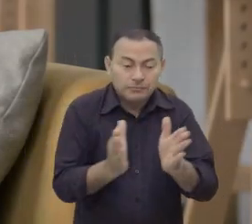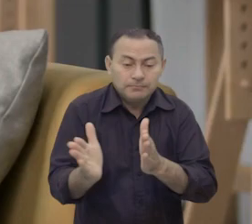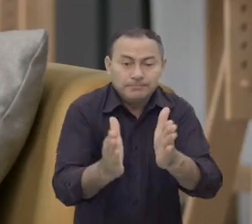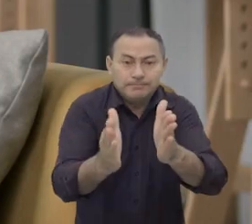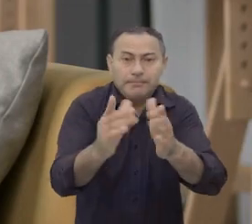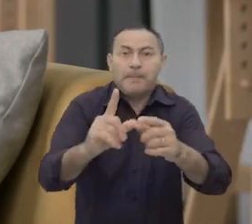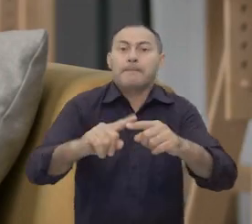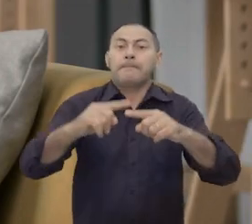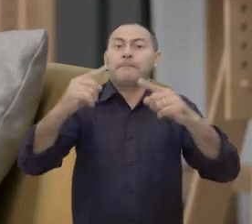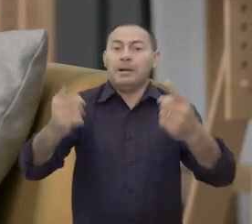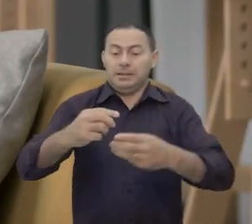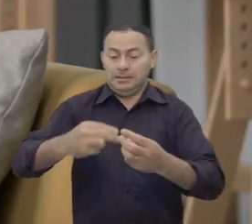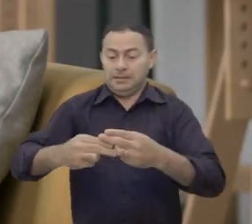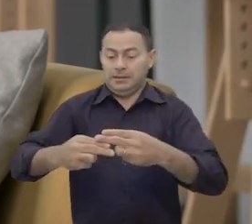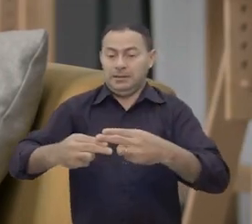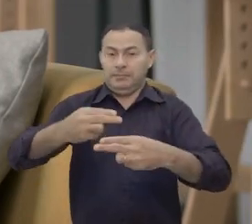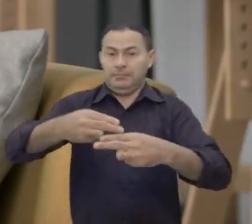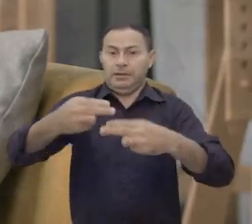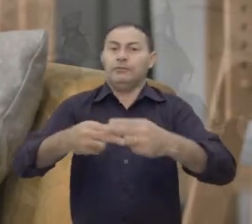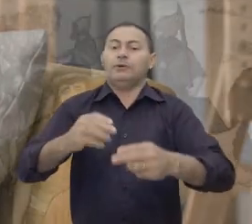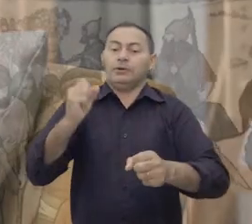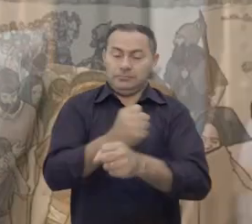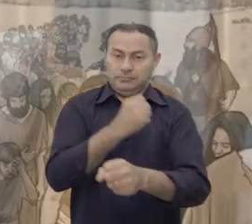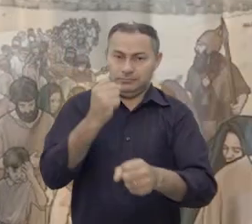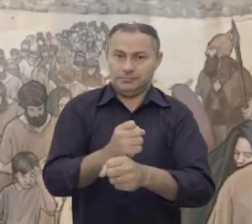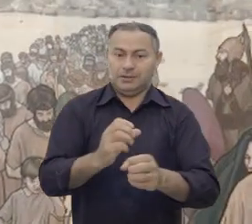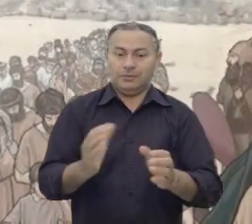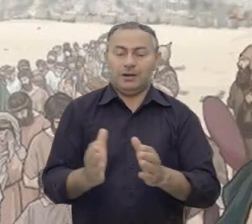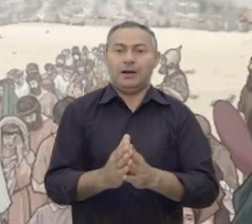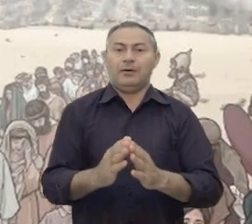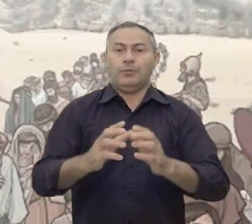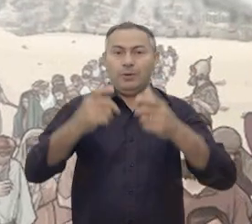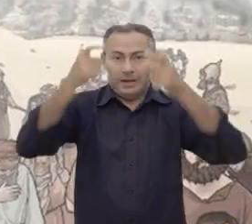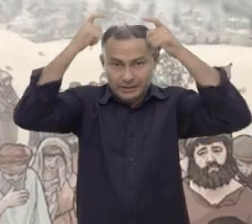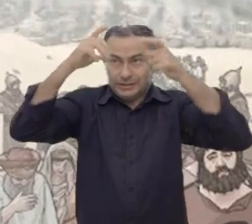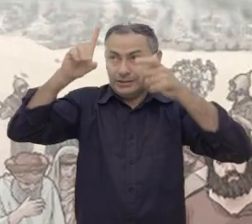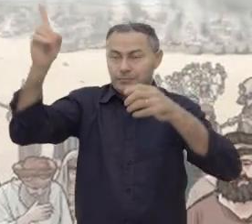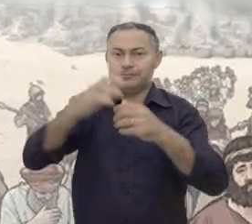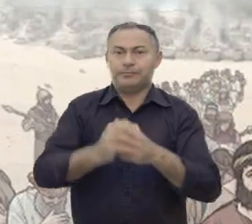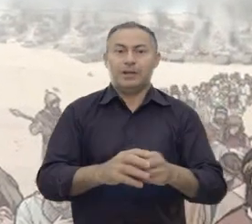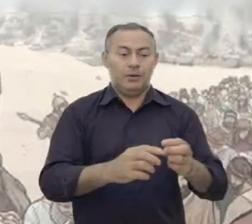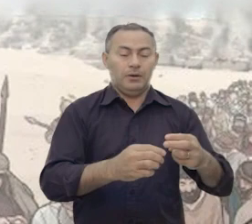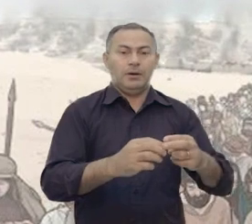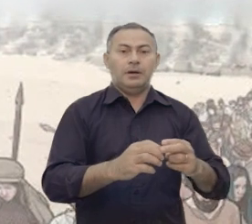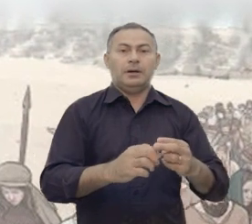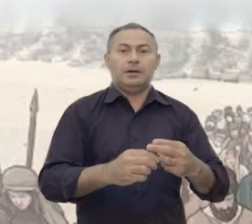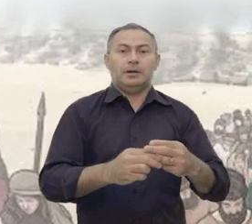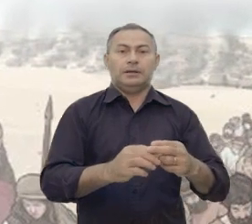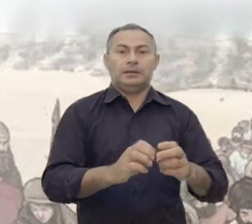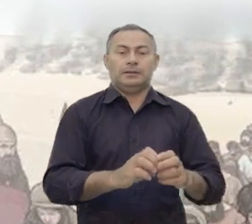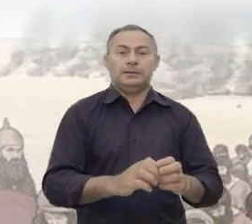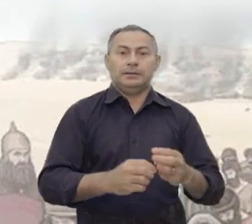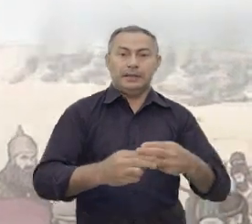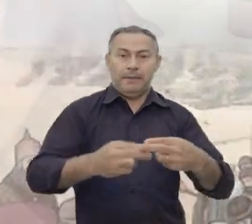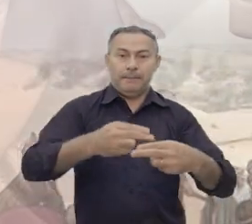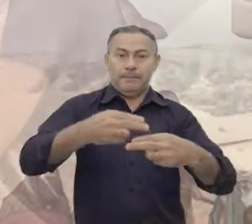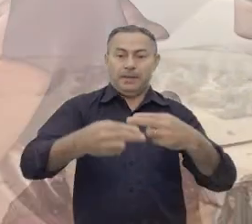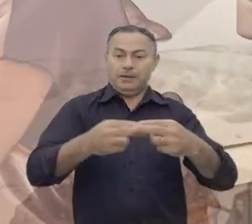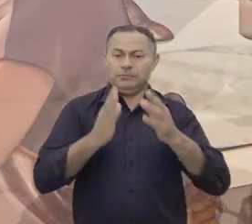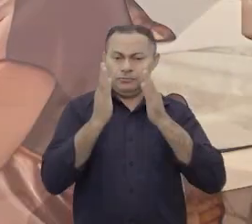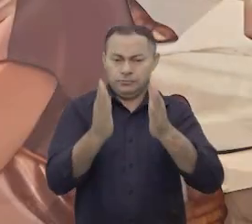Deus. Mas Neemias foi o construtor. Neemias era mais prático. Ele era um pragmático homem de